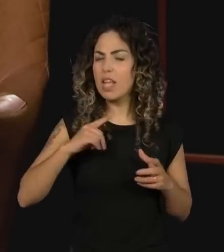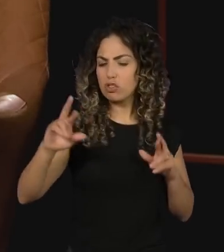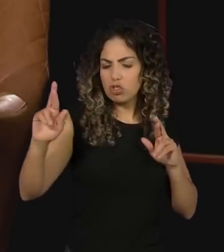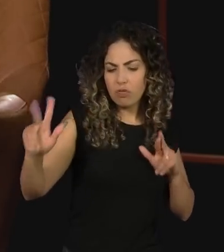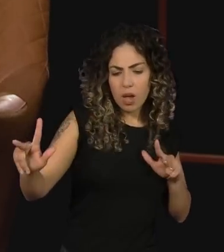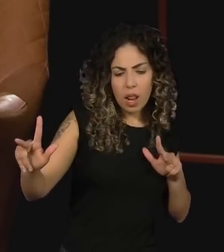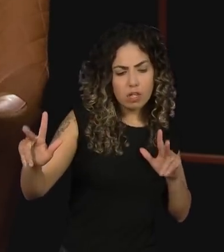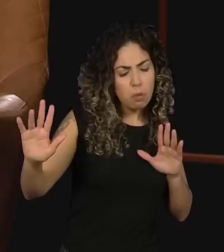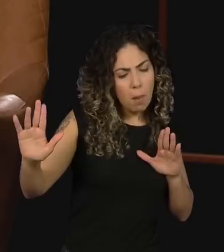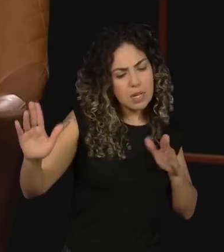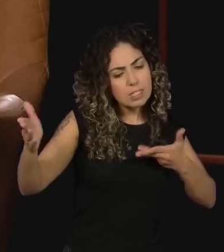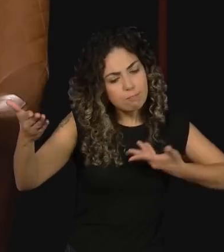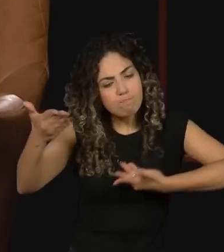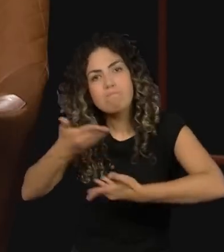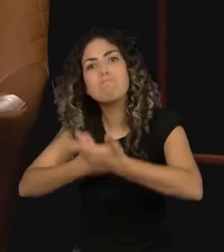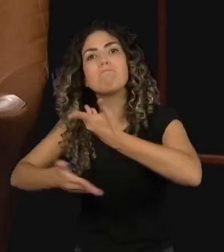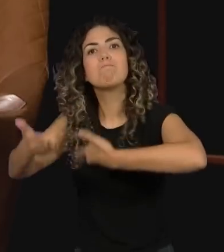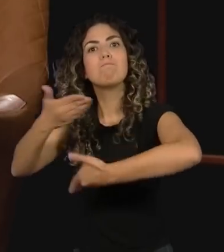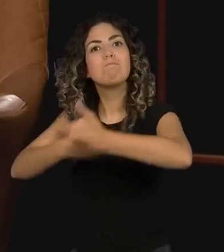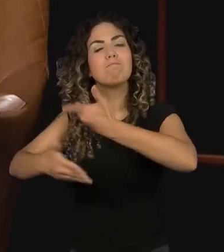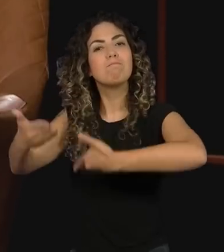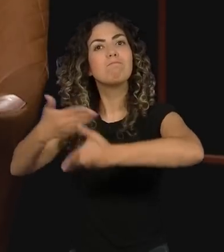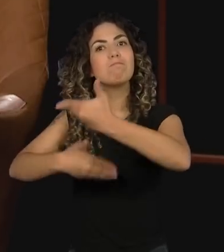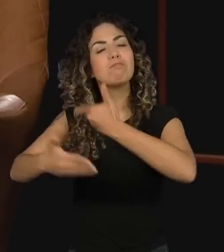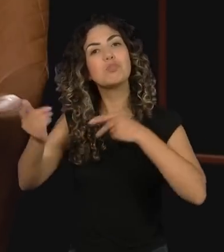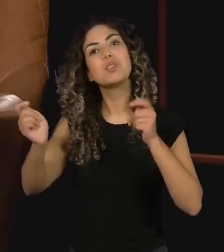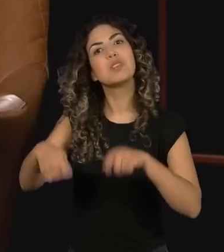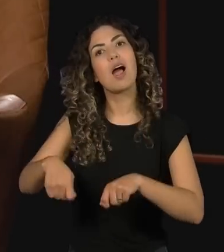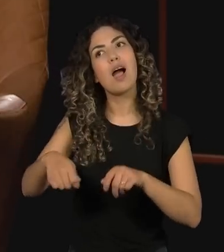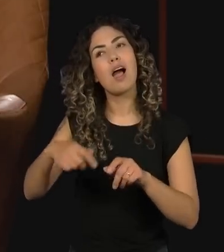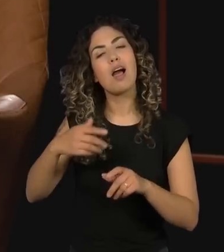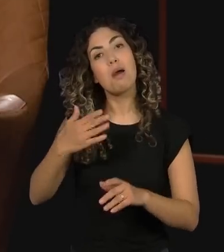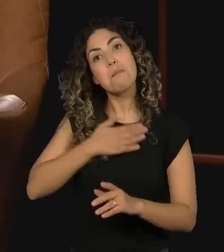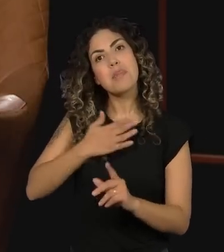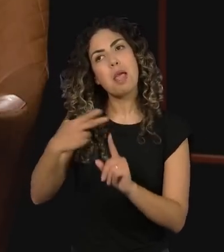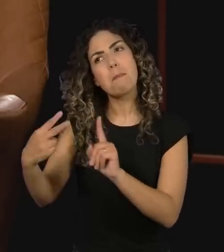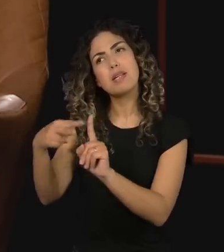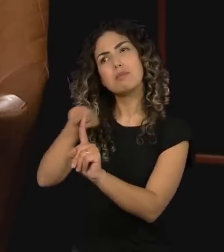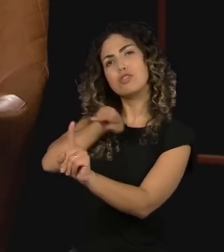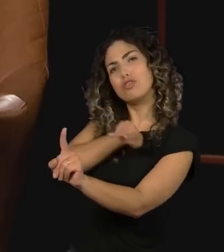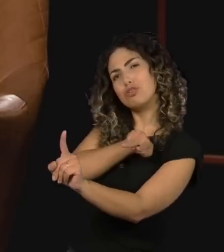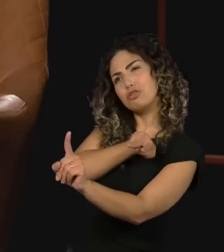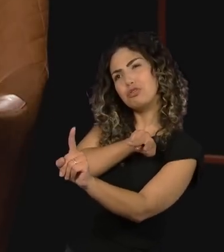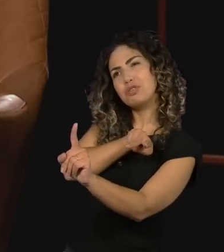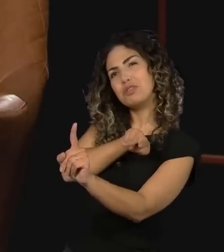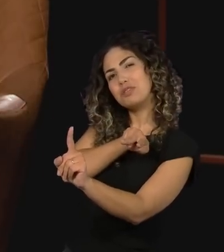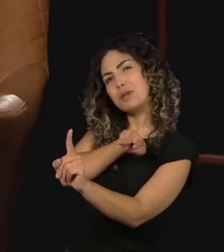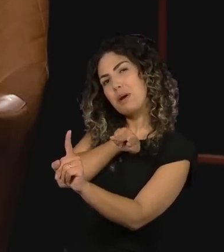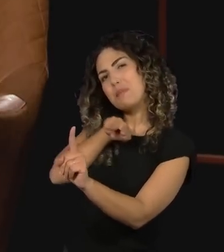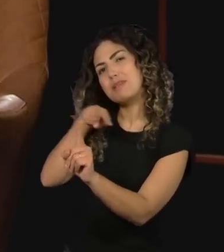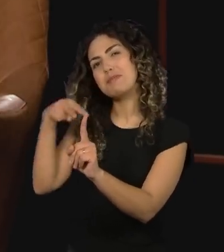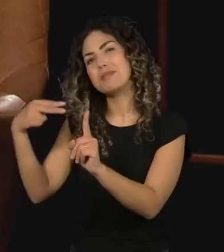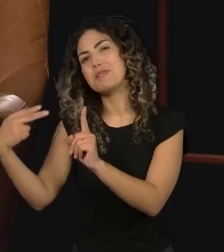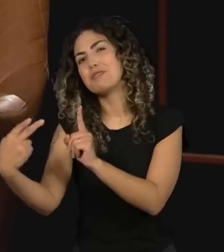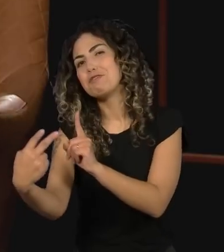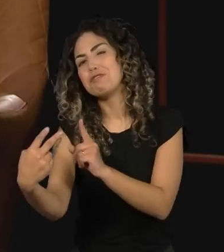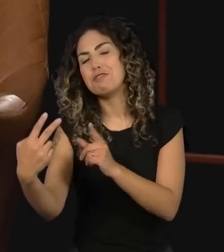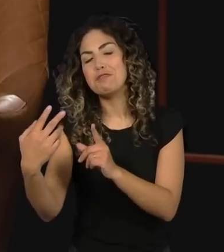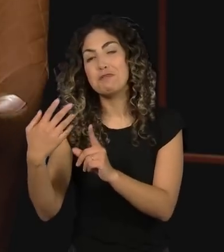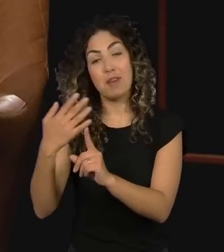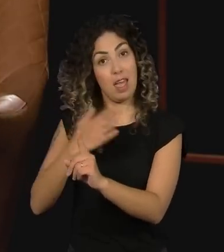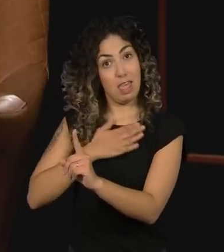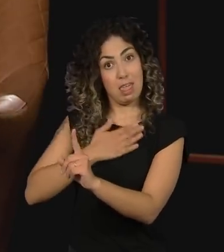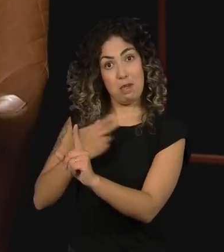sabe? Uma maneira de ver o mundo que eu tenho, que eu tinha já, muito descolada,